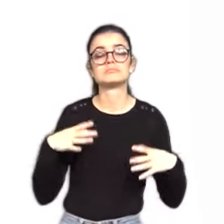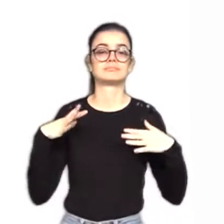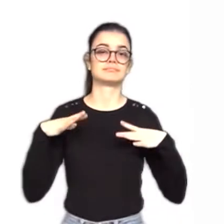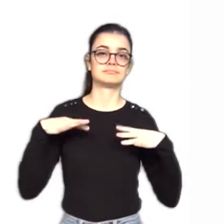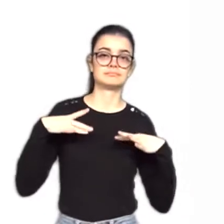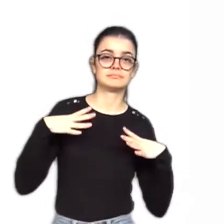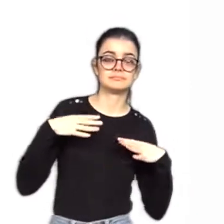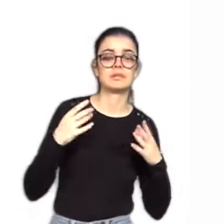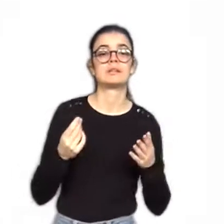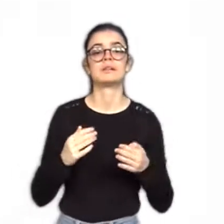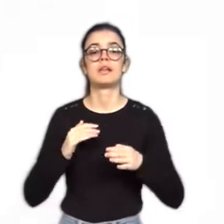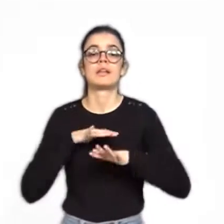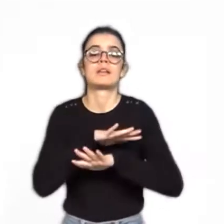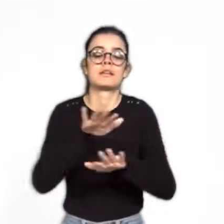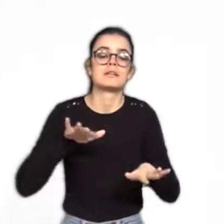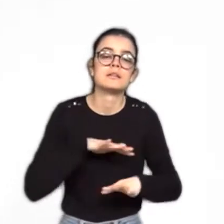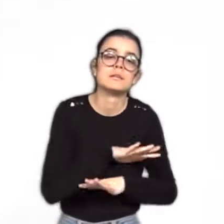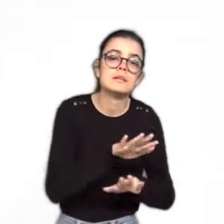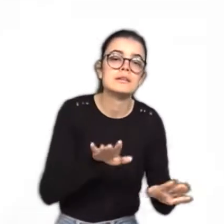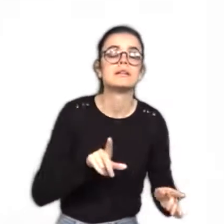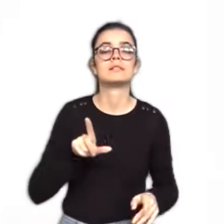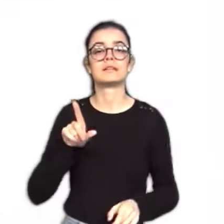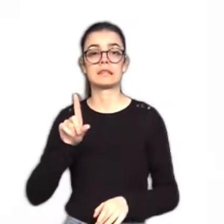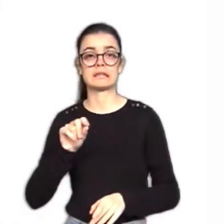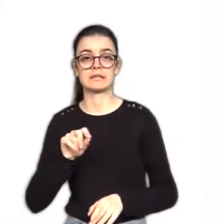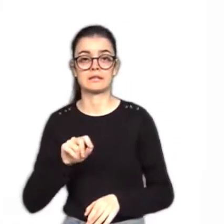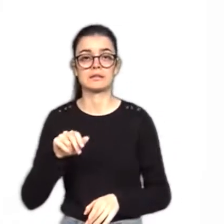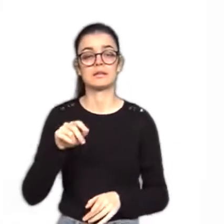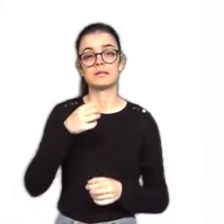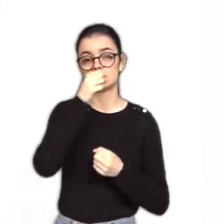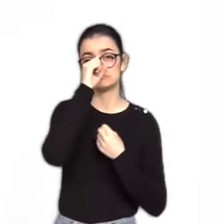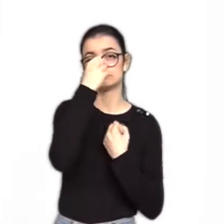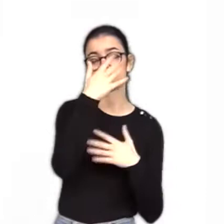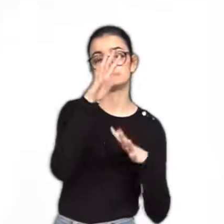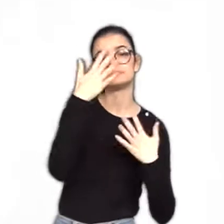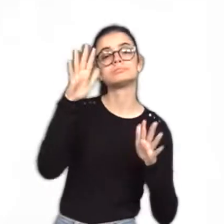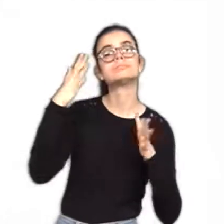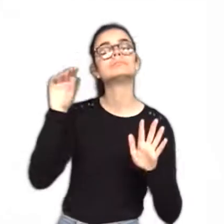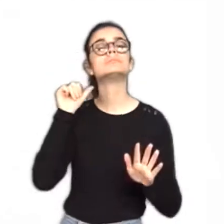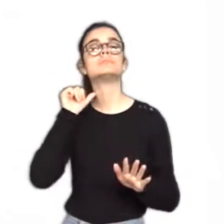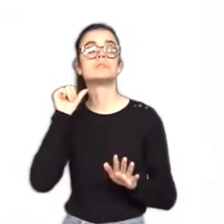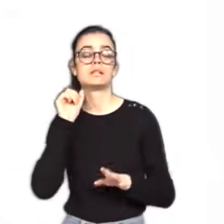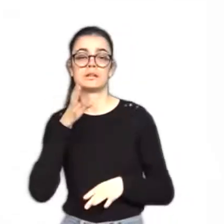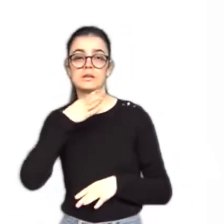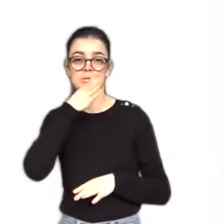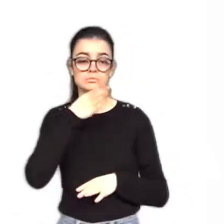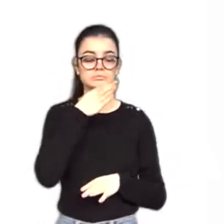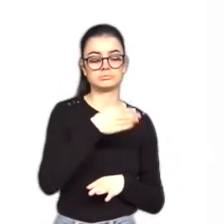passear, levava todos à praia e até à Mata Pinhal do Rei,